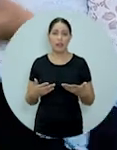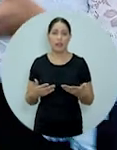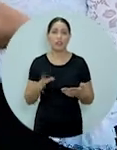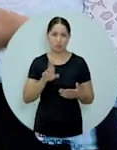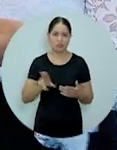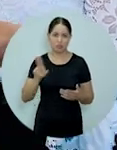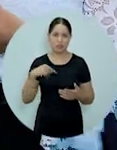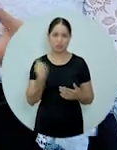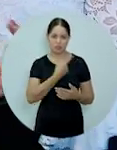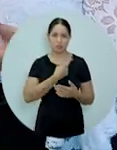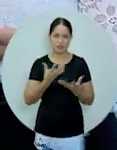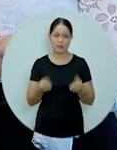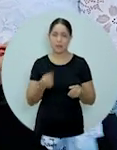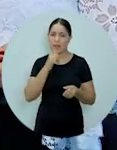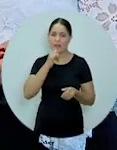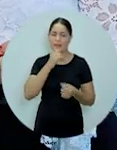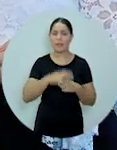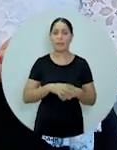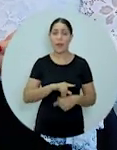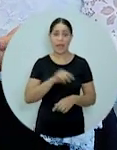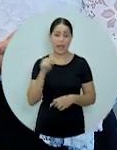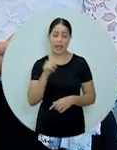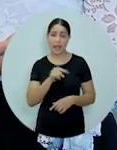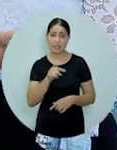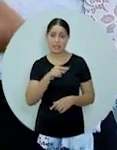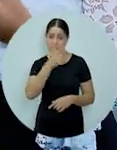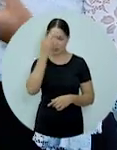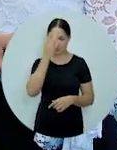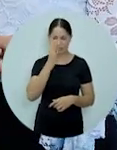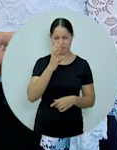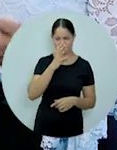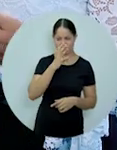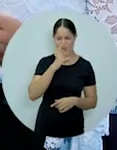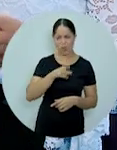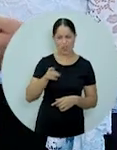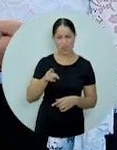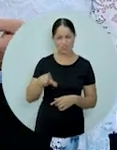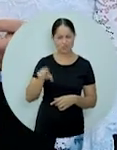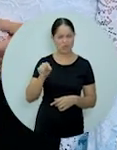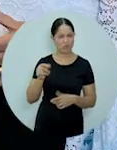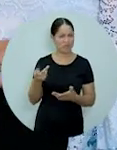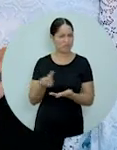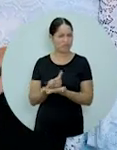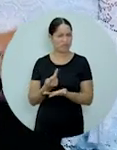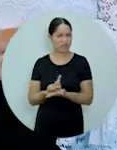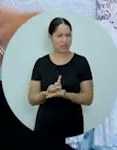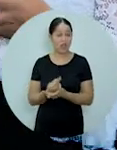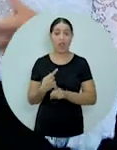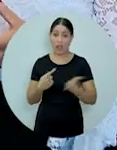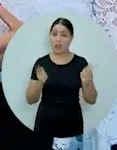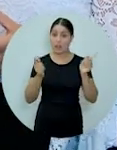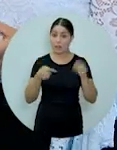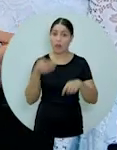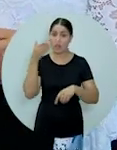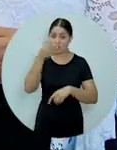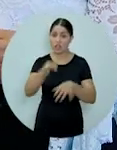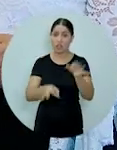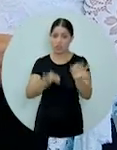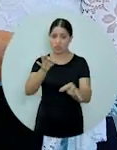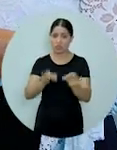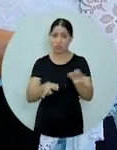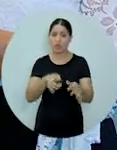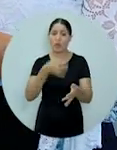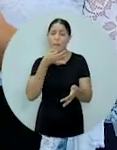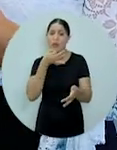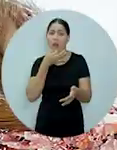de valores que a gente vai estar usando. Então, esse que não tem a guarda, que não gostou dessa escolha que foi feita, ele